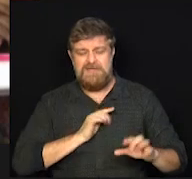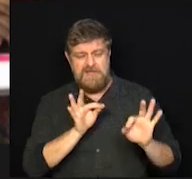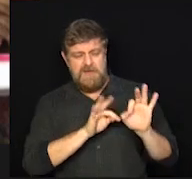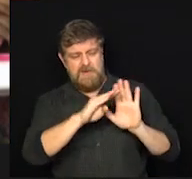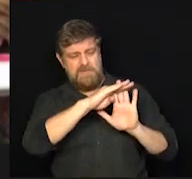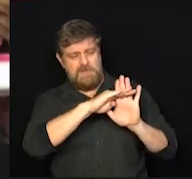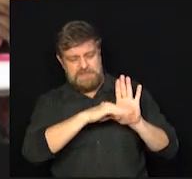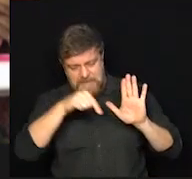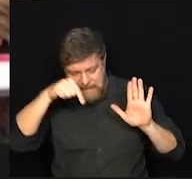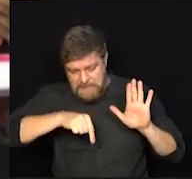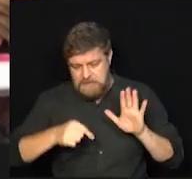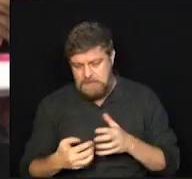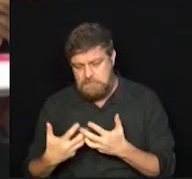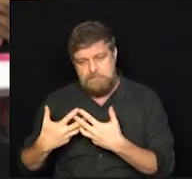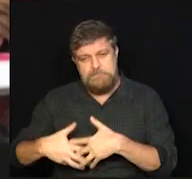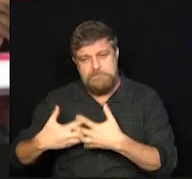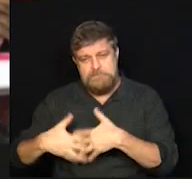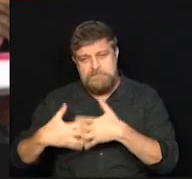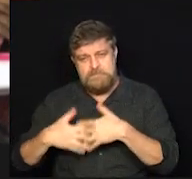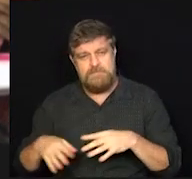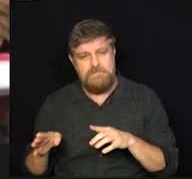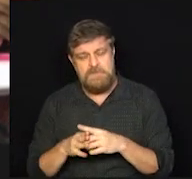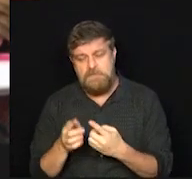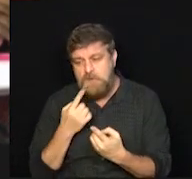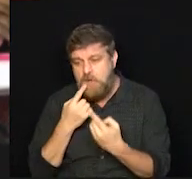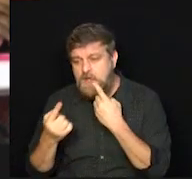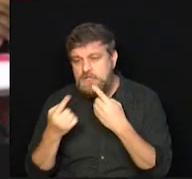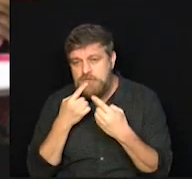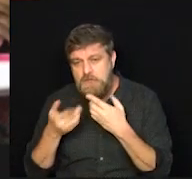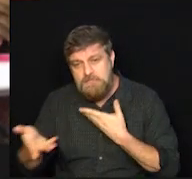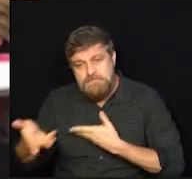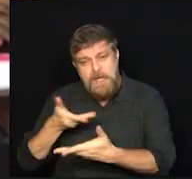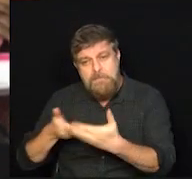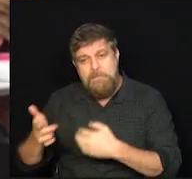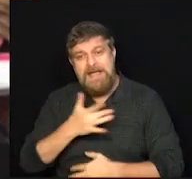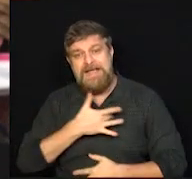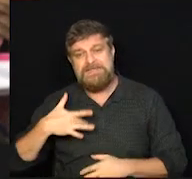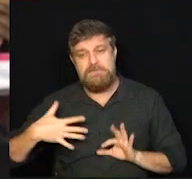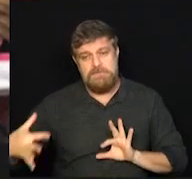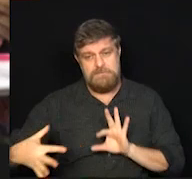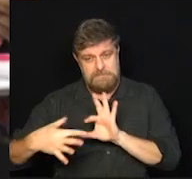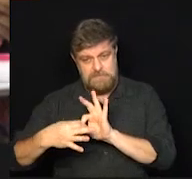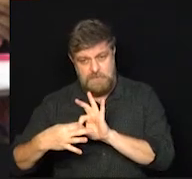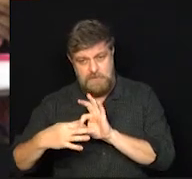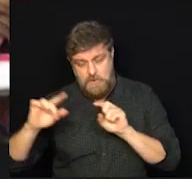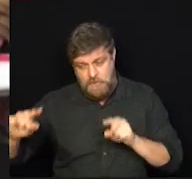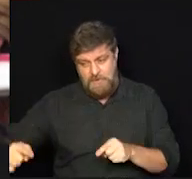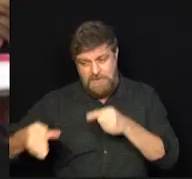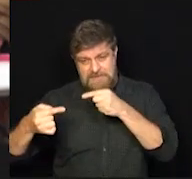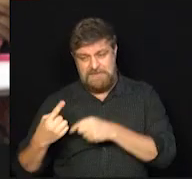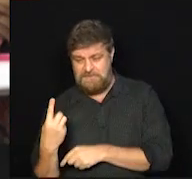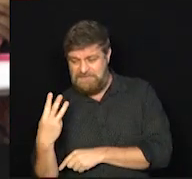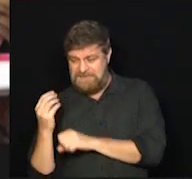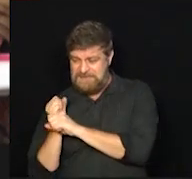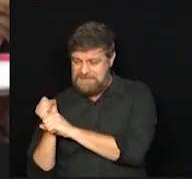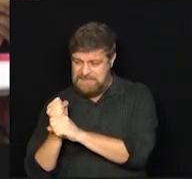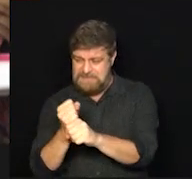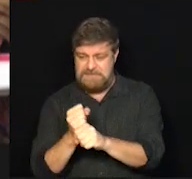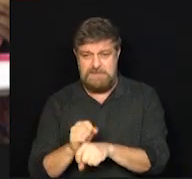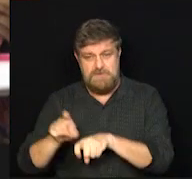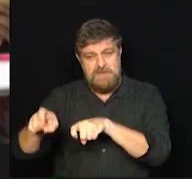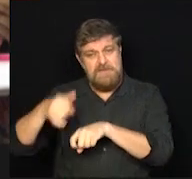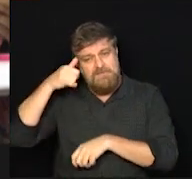projetos aqui e já logo também com a saúde Qual que é o nosso desafio nesses 13 anos tá fazendo a loteria